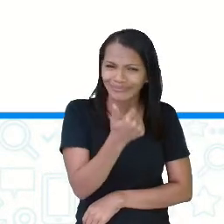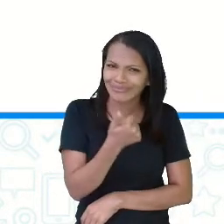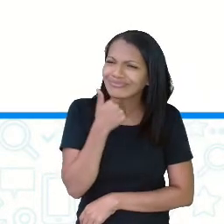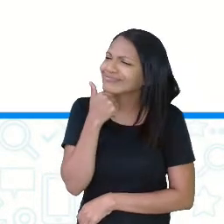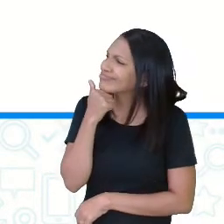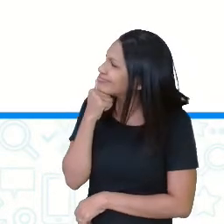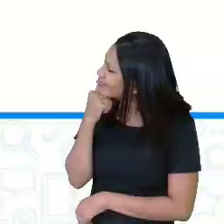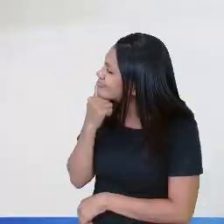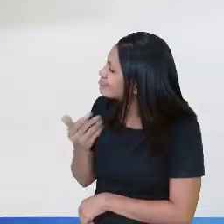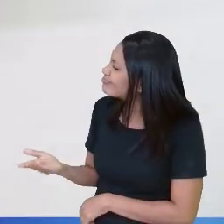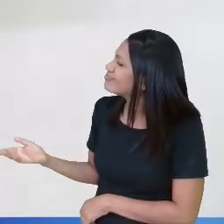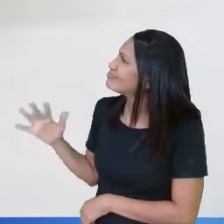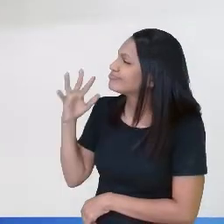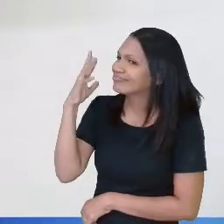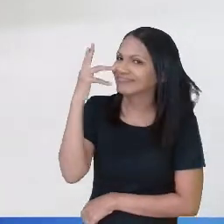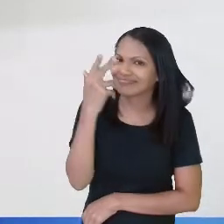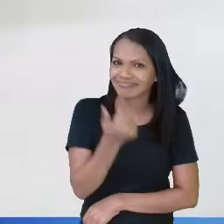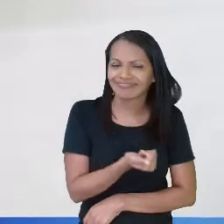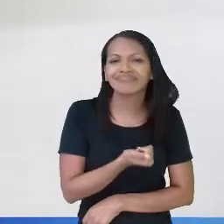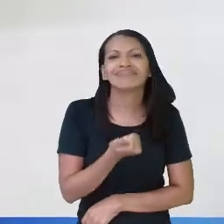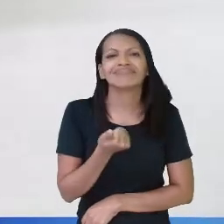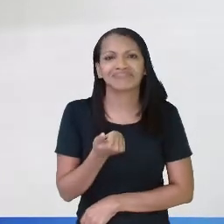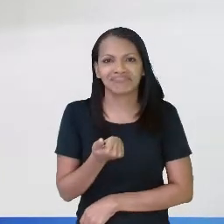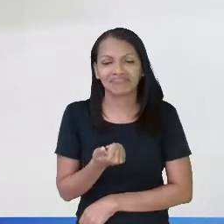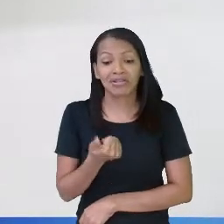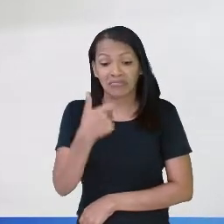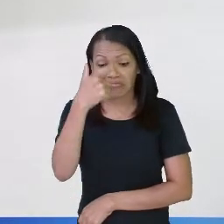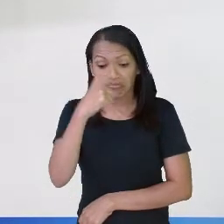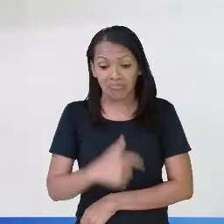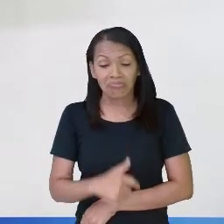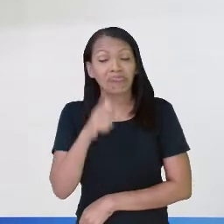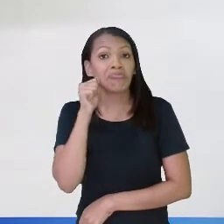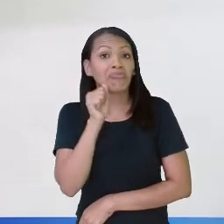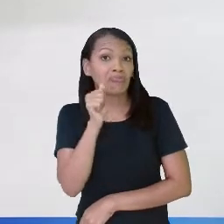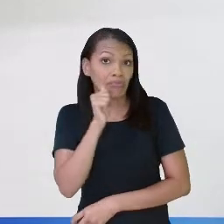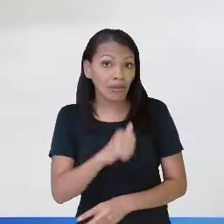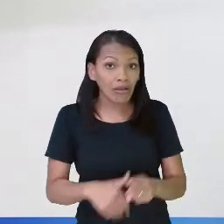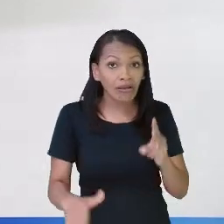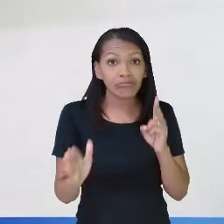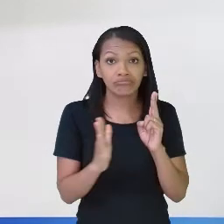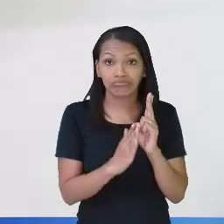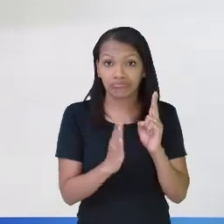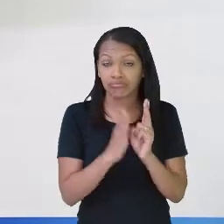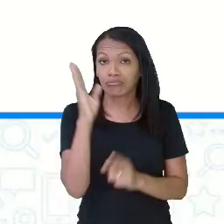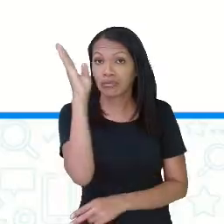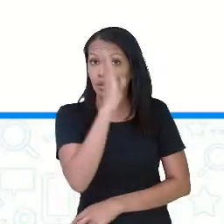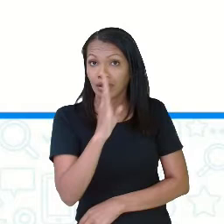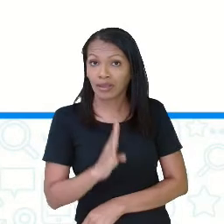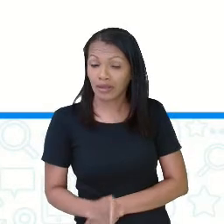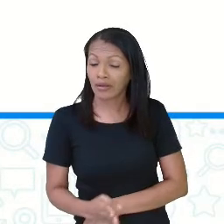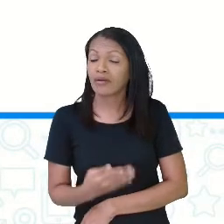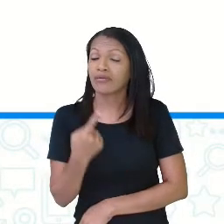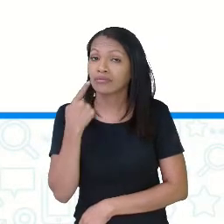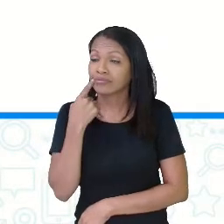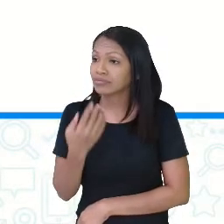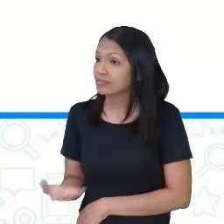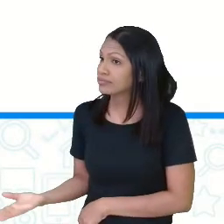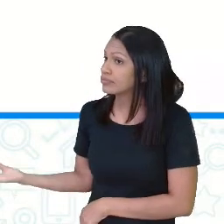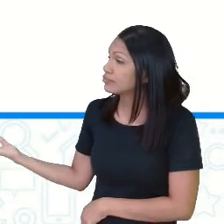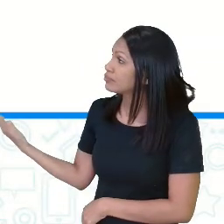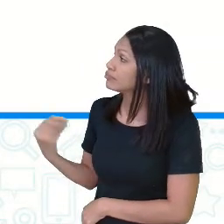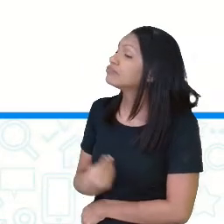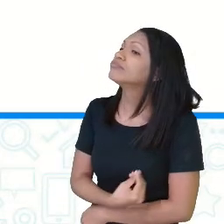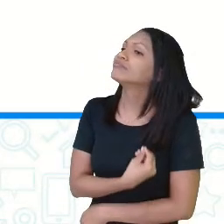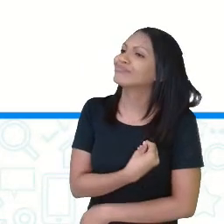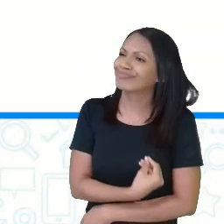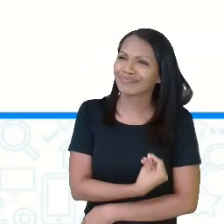aí, né? A força da mulher indígena brasileira. Vamos ver um pouquinho sobre a vida dela. Márcia Huayna